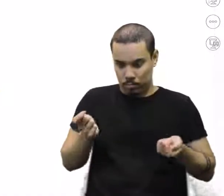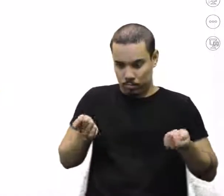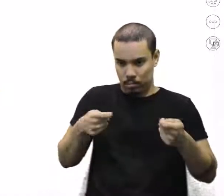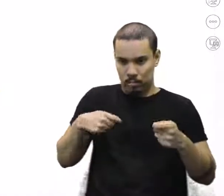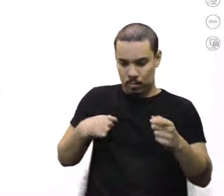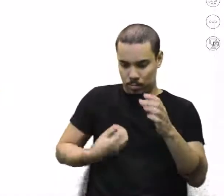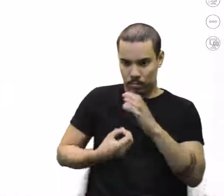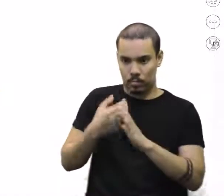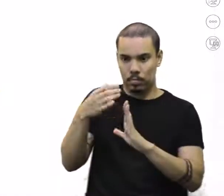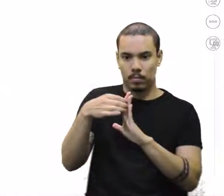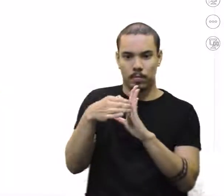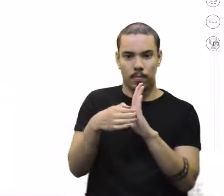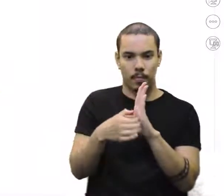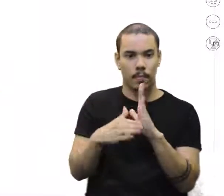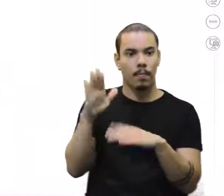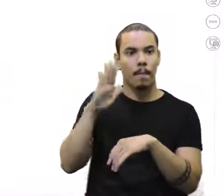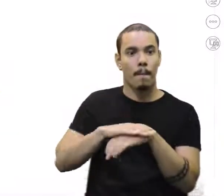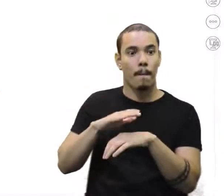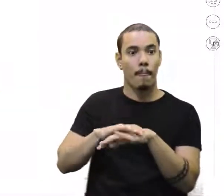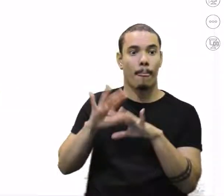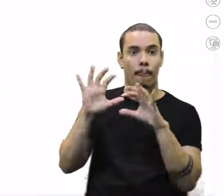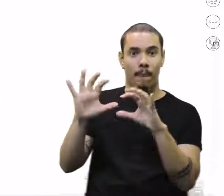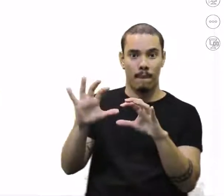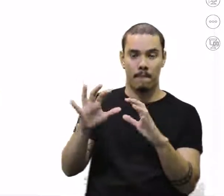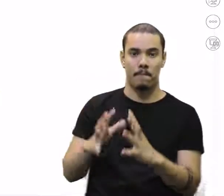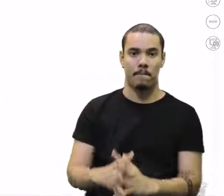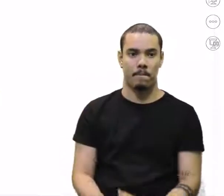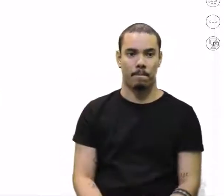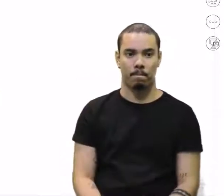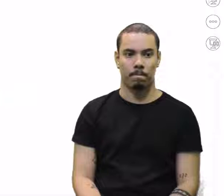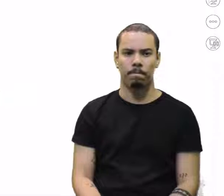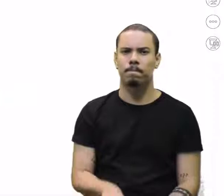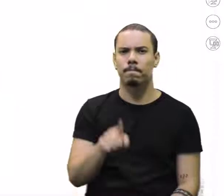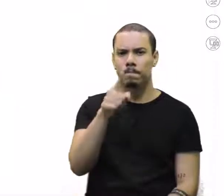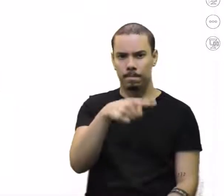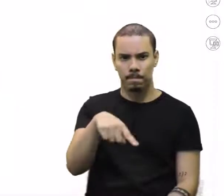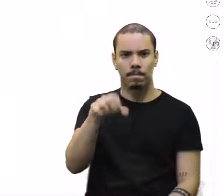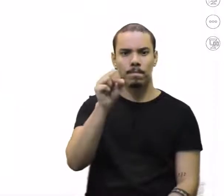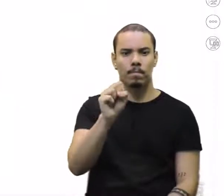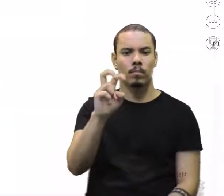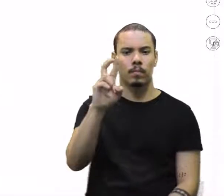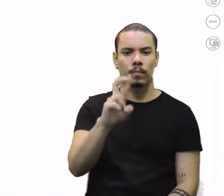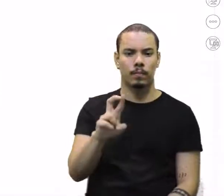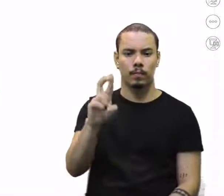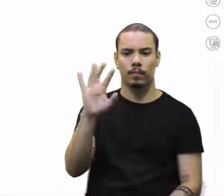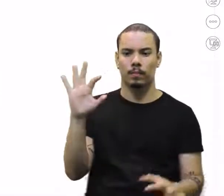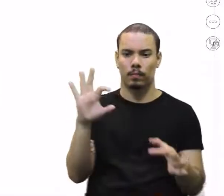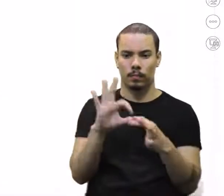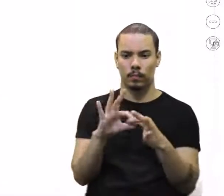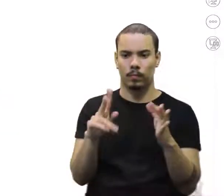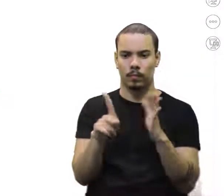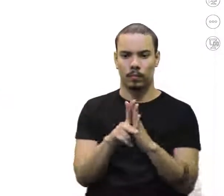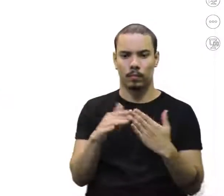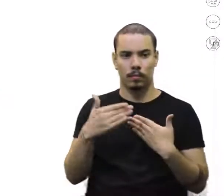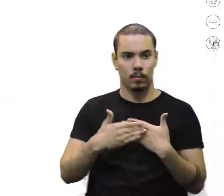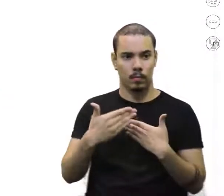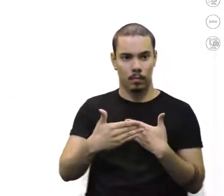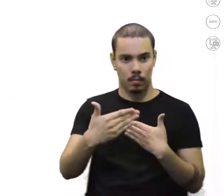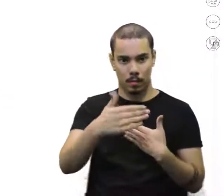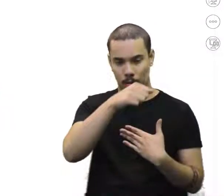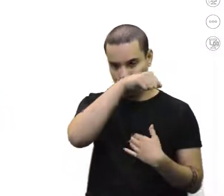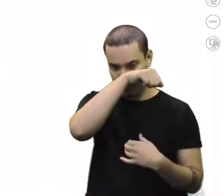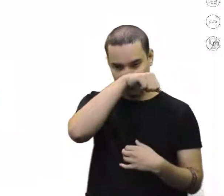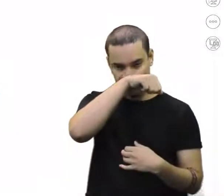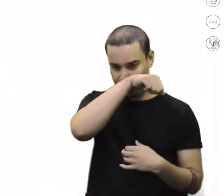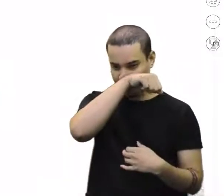classificar em homogênea ou em heterogênea? Você pode observar as ligações das sequências dos